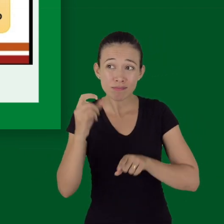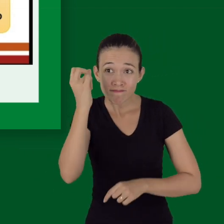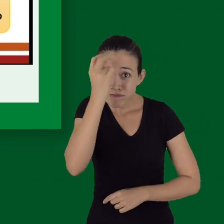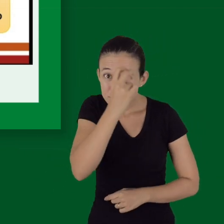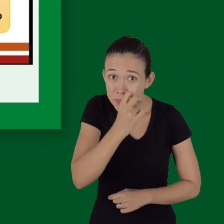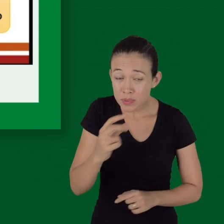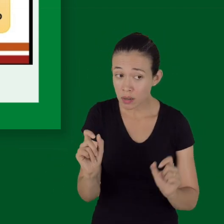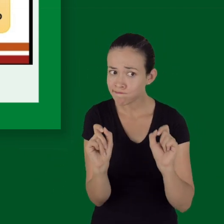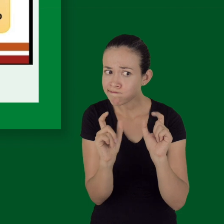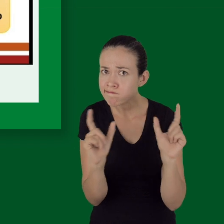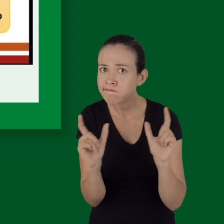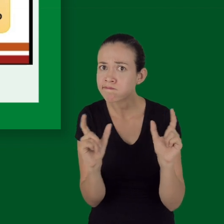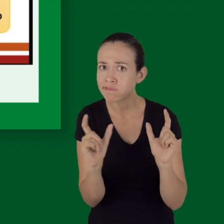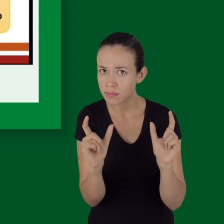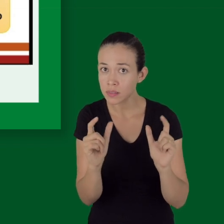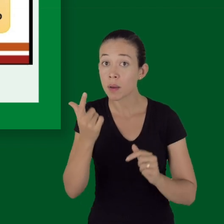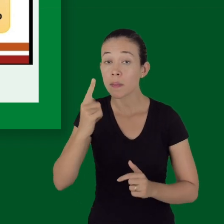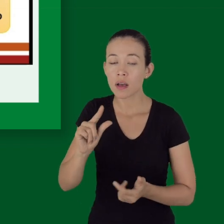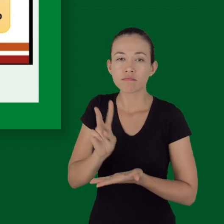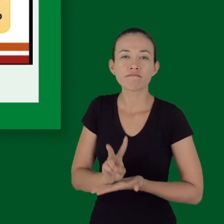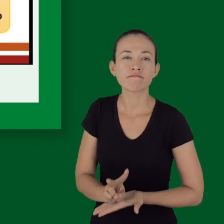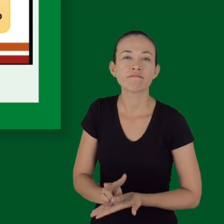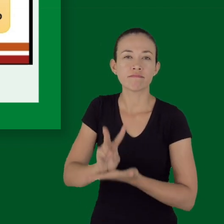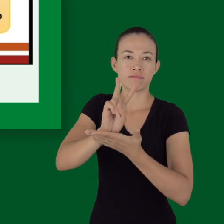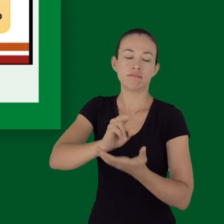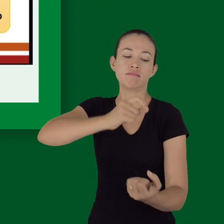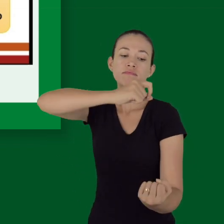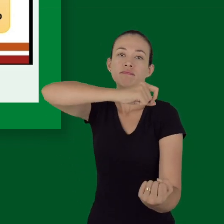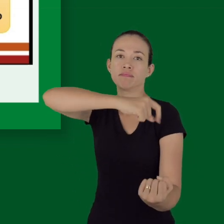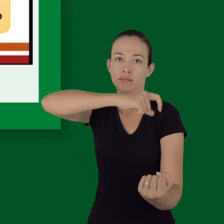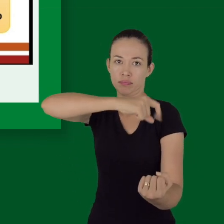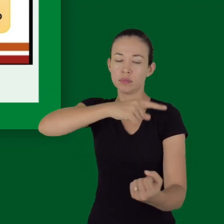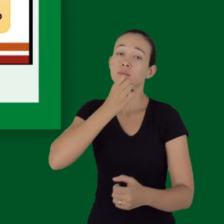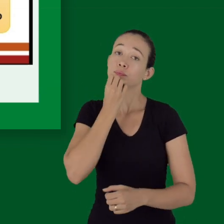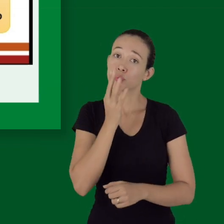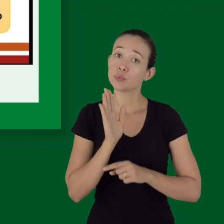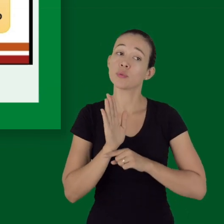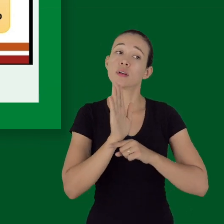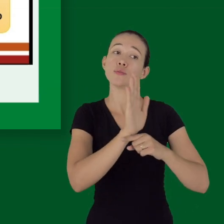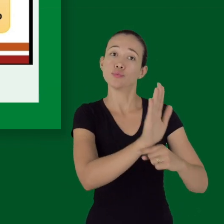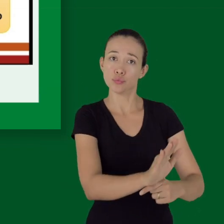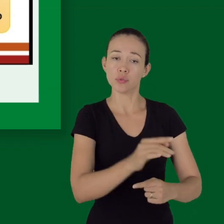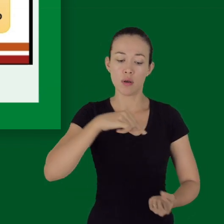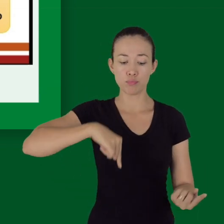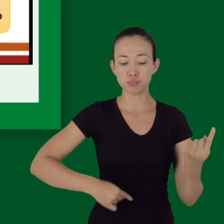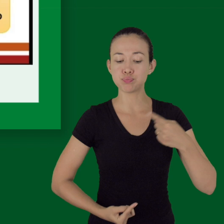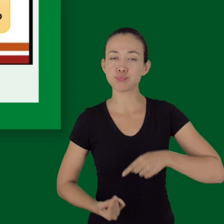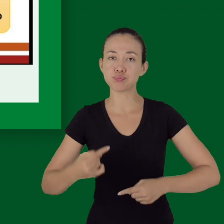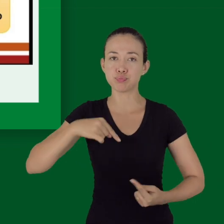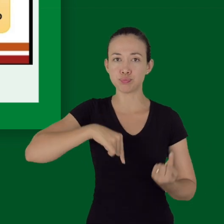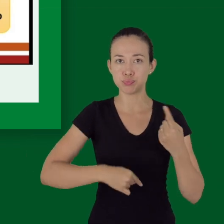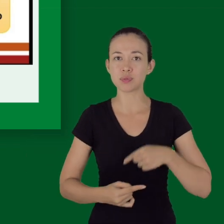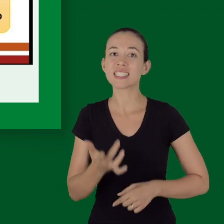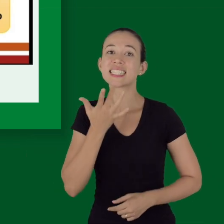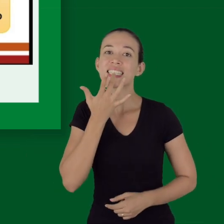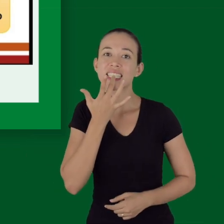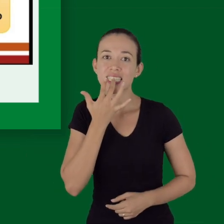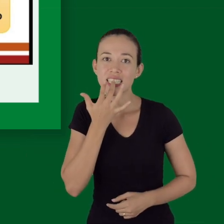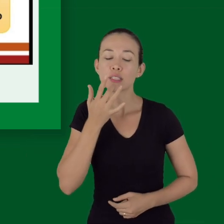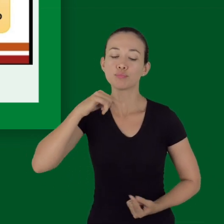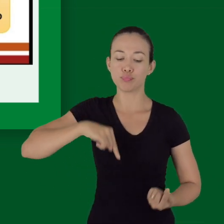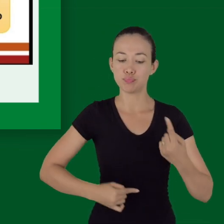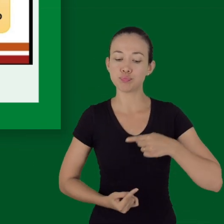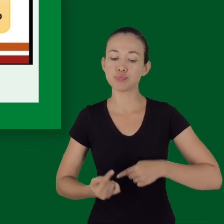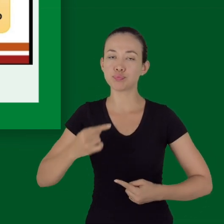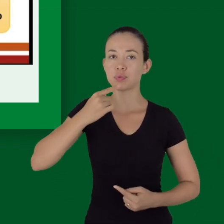neurogênico, a reposição volêmica, garante perfusão cerebral, garante perfusão de órgãos altos, inclusive as irrigações a nível medulares,